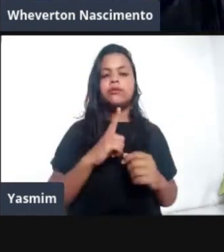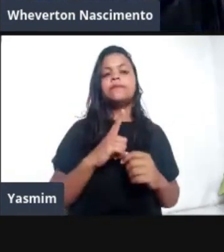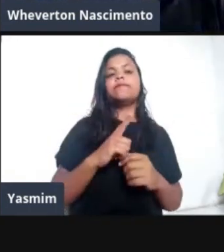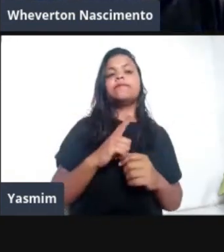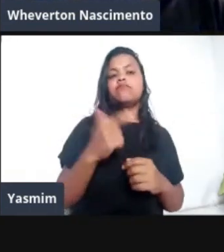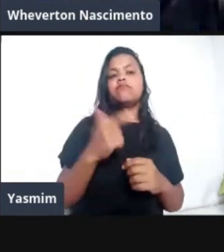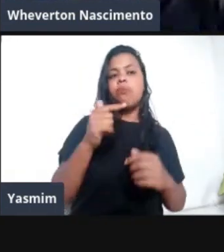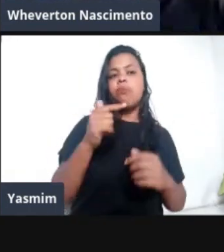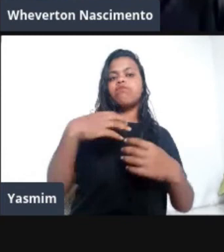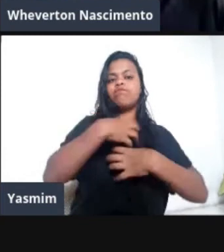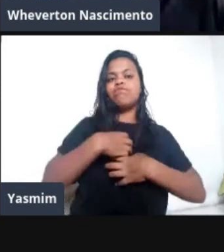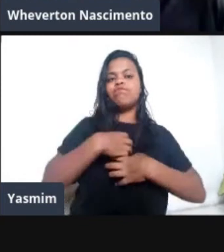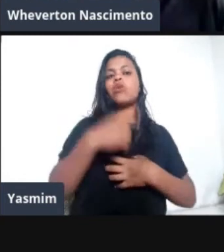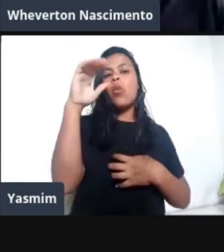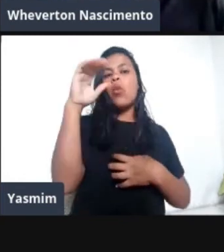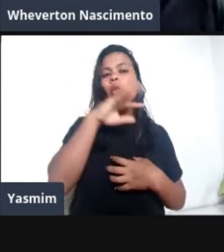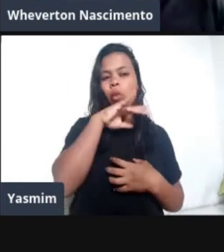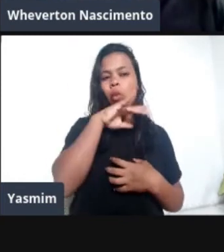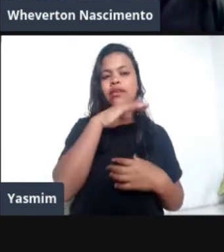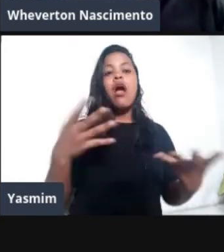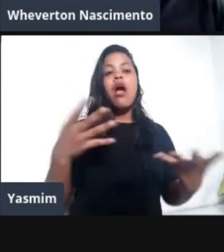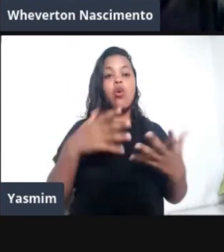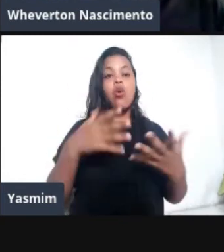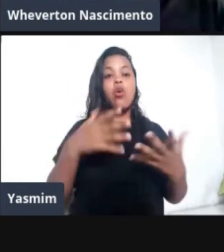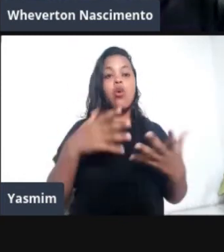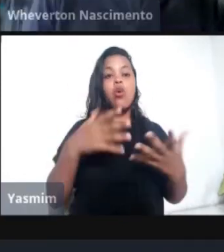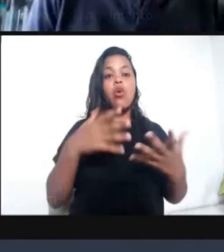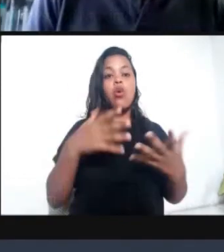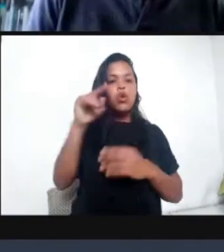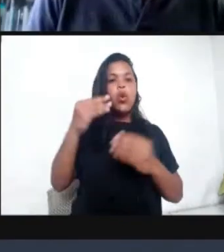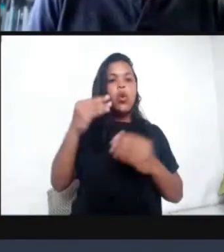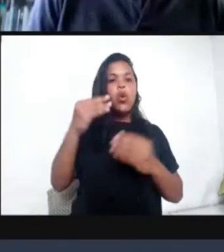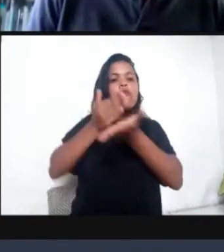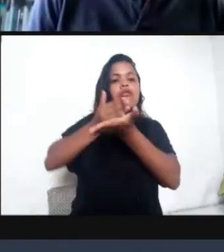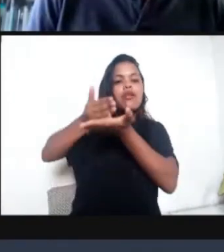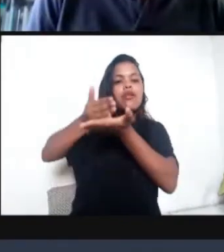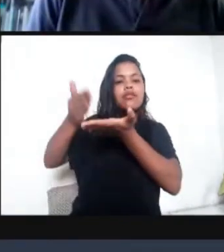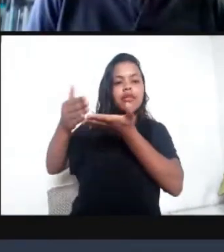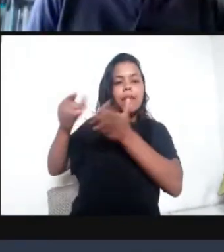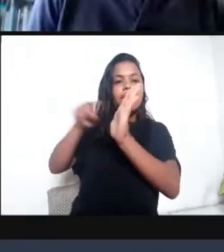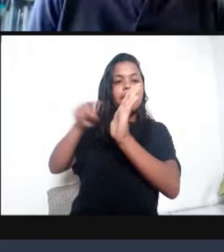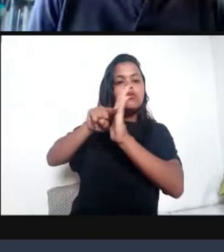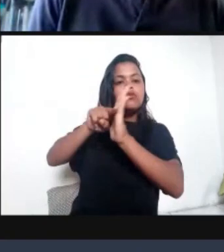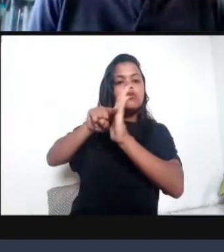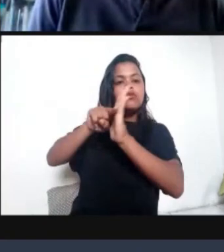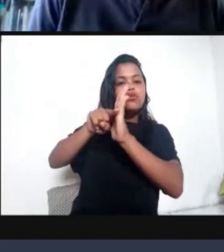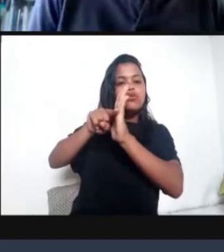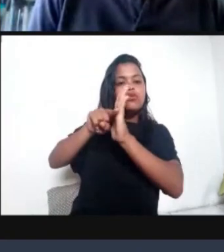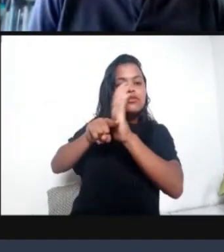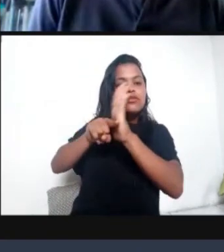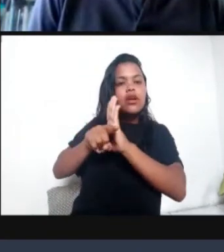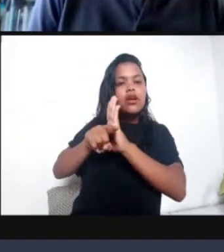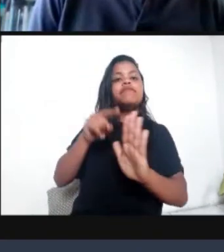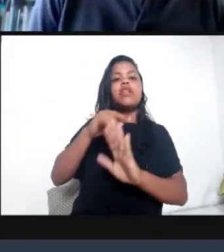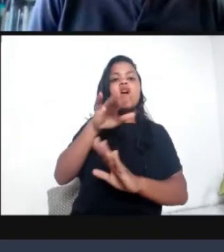aqui é um esquema mostrando como são as etapas do exame. Então, aqui é a coleta de nasofaringe, processamento da